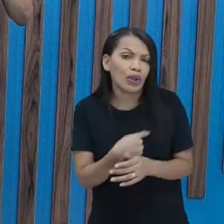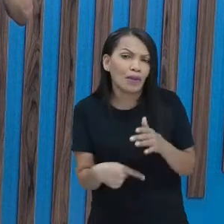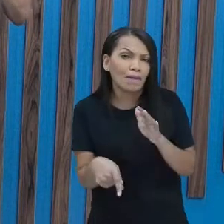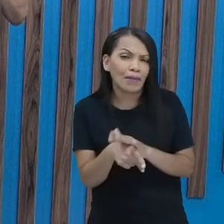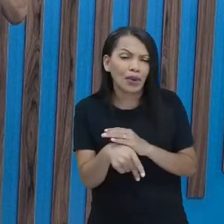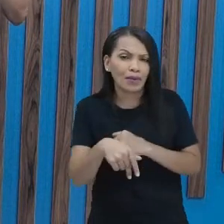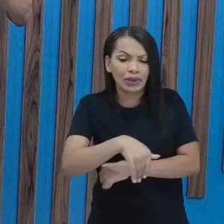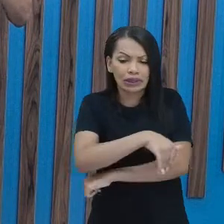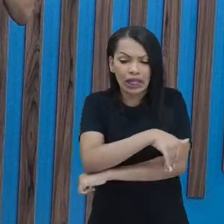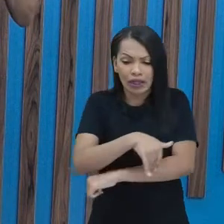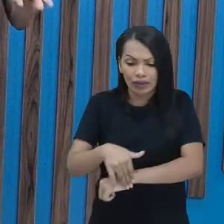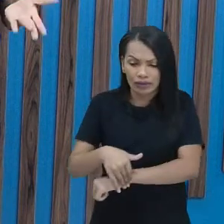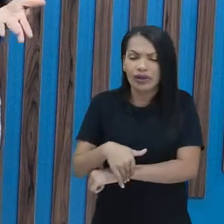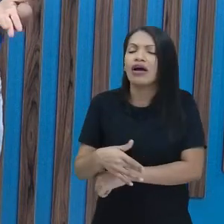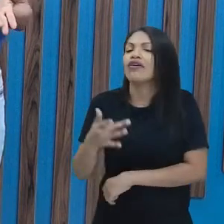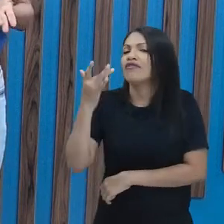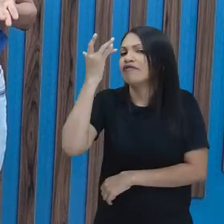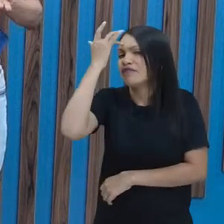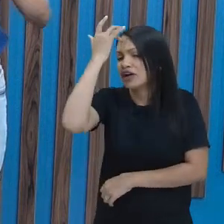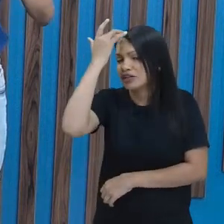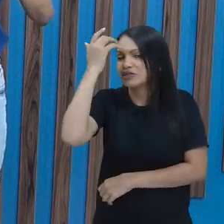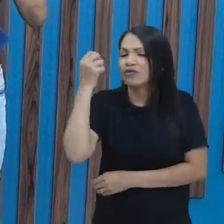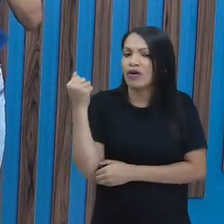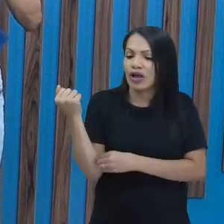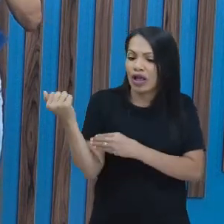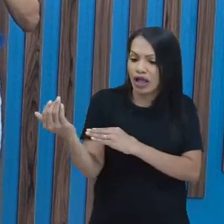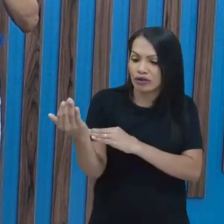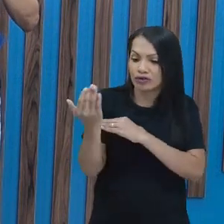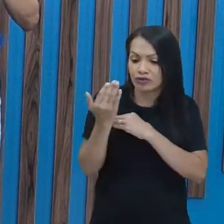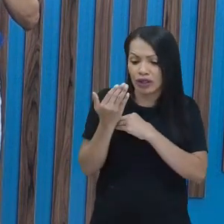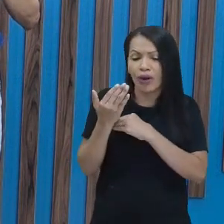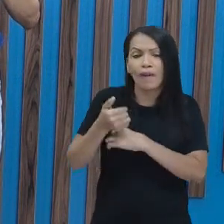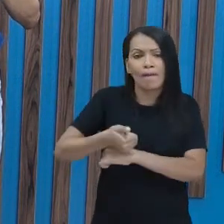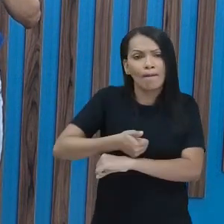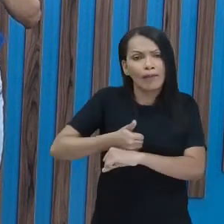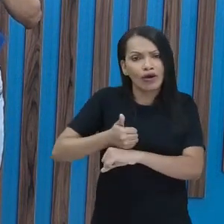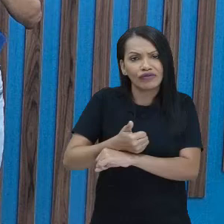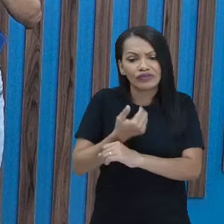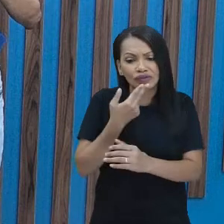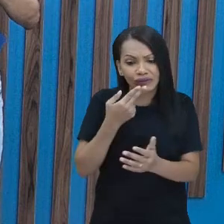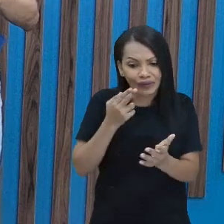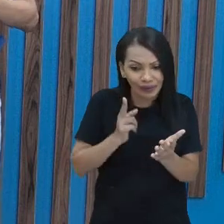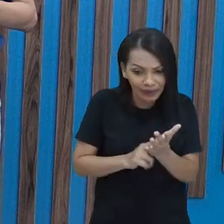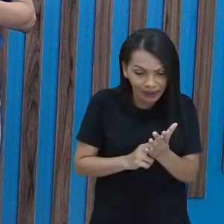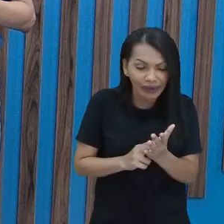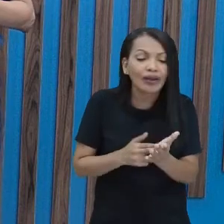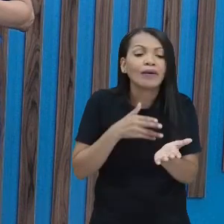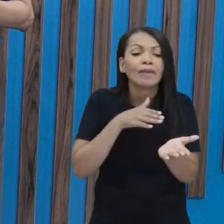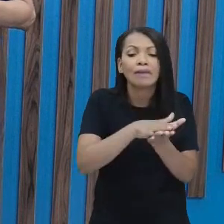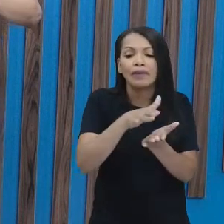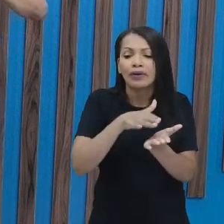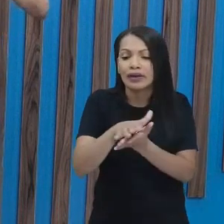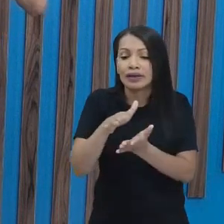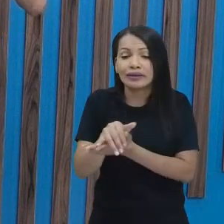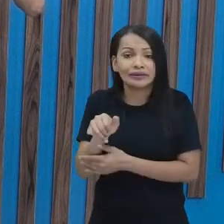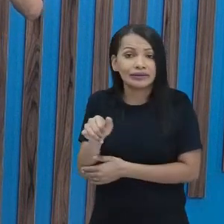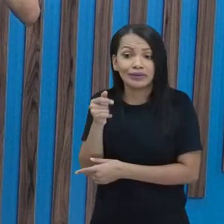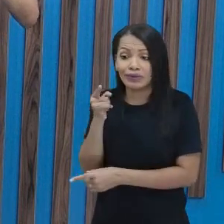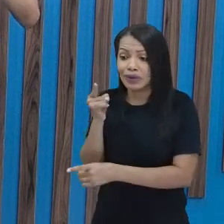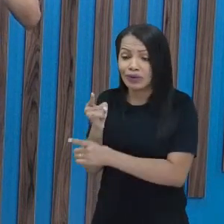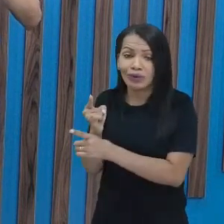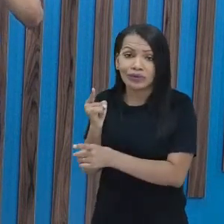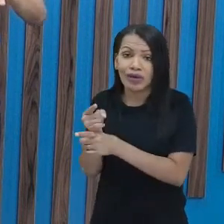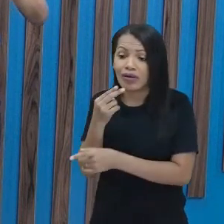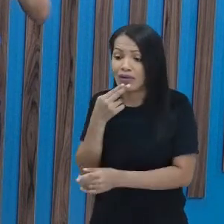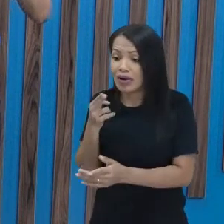vai facilitar a entrega da minha carta. Se o correio não encontrar aquele endereço, sabe o que é que acontece?